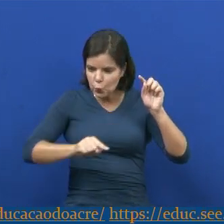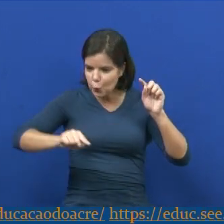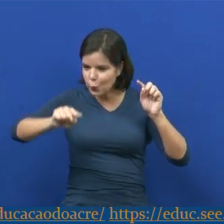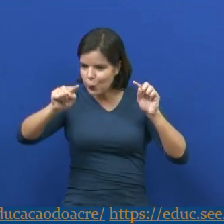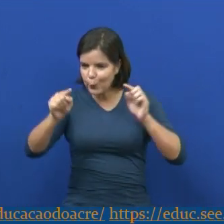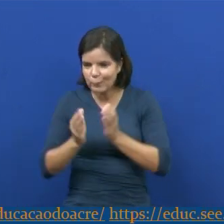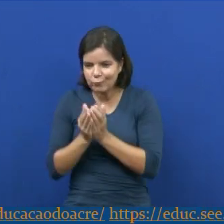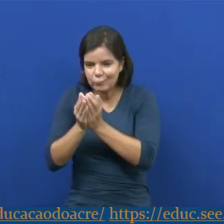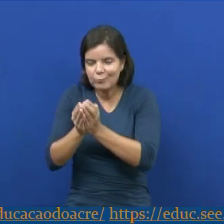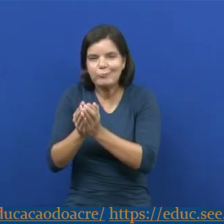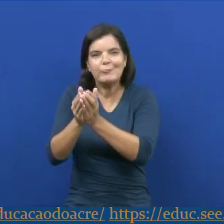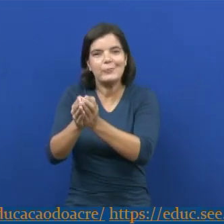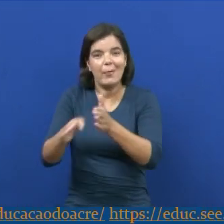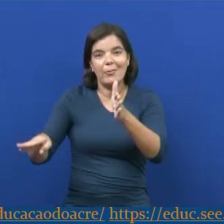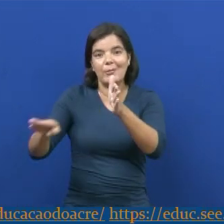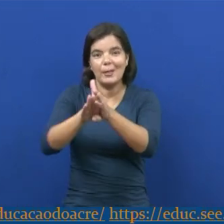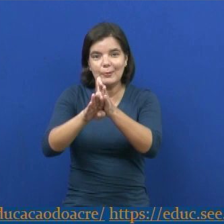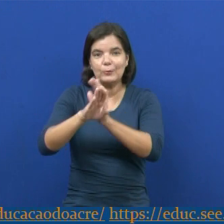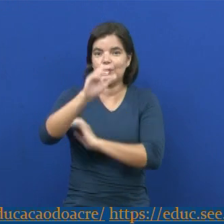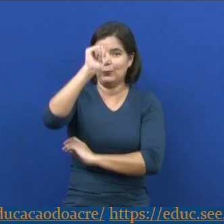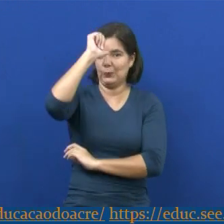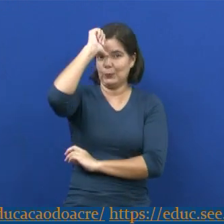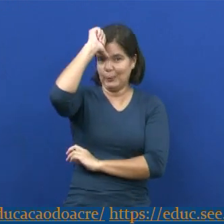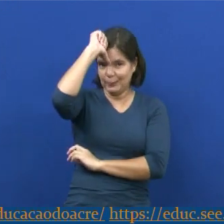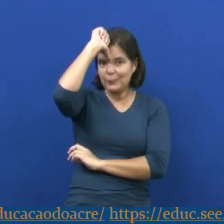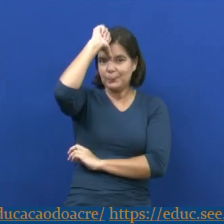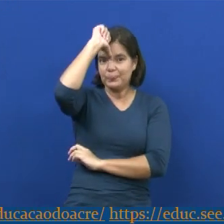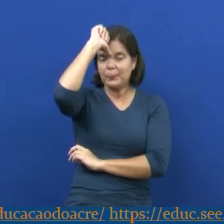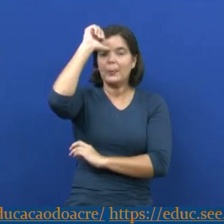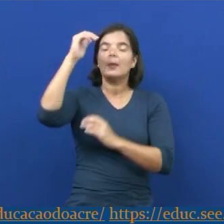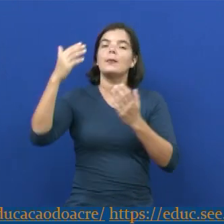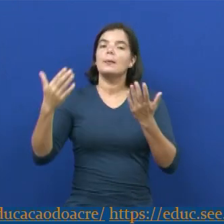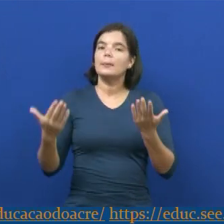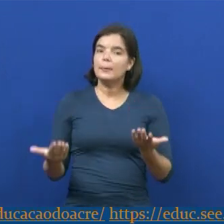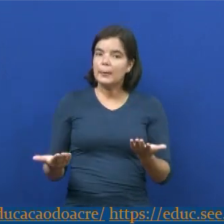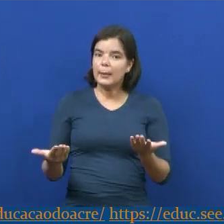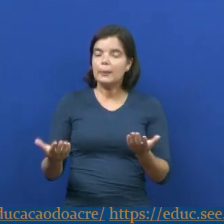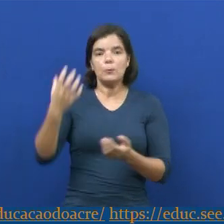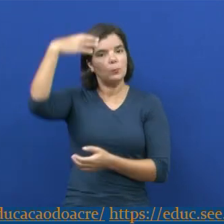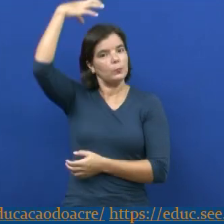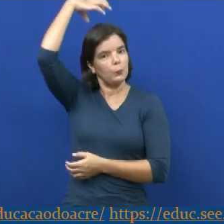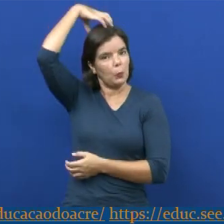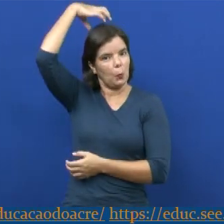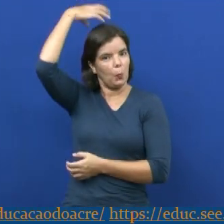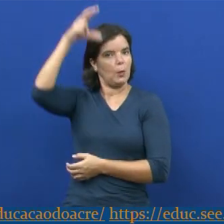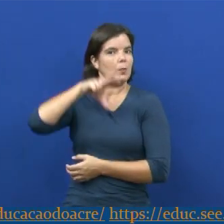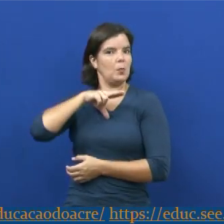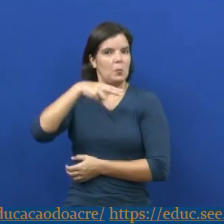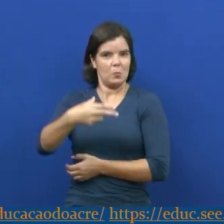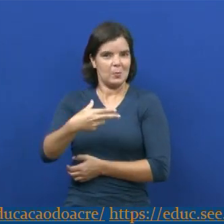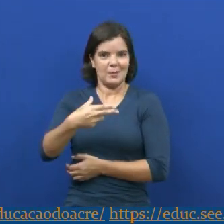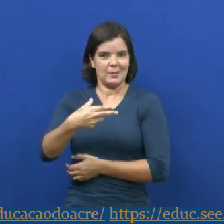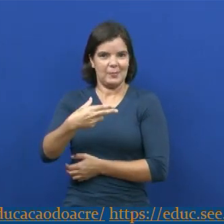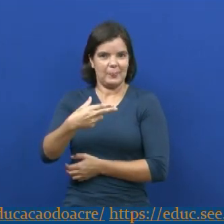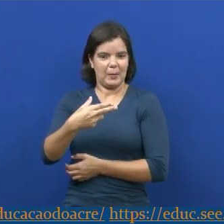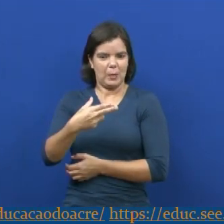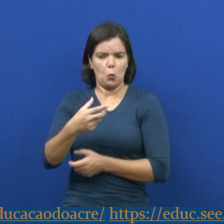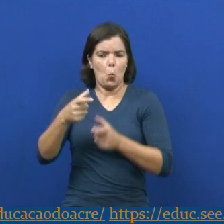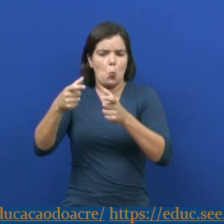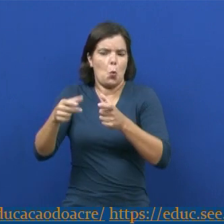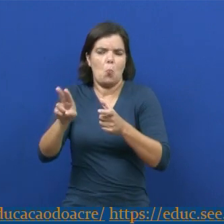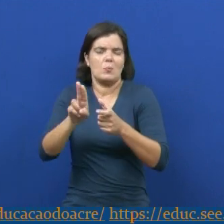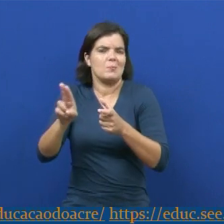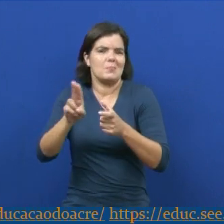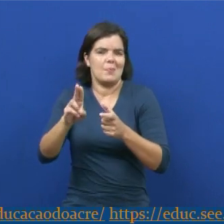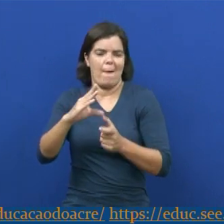esse Cabo das Tormentas, chegando até o Oriente, né? E o rei de Portugal não vai chamar esse local